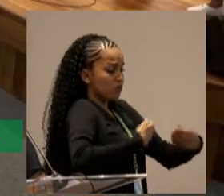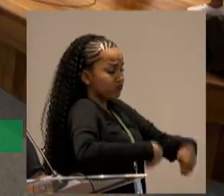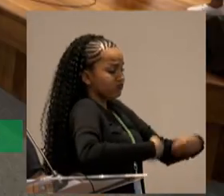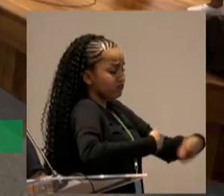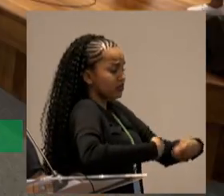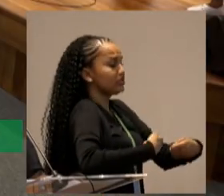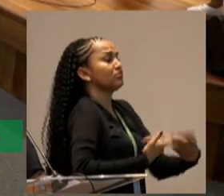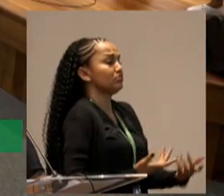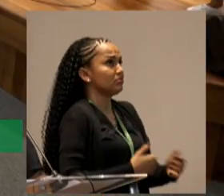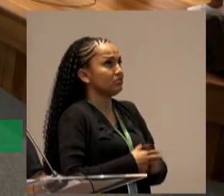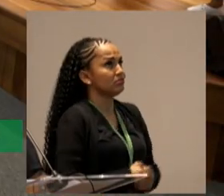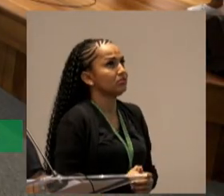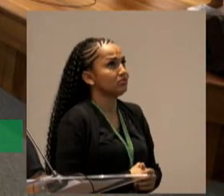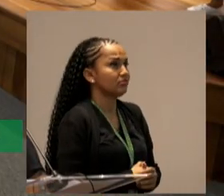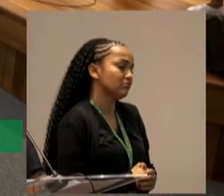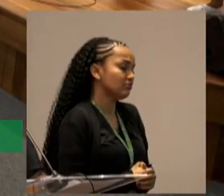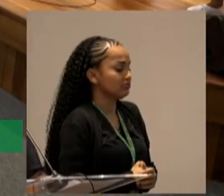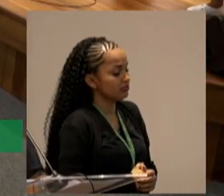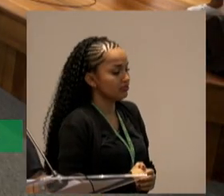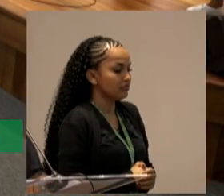necessidades e